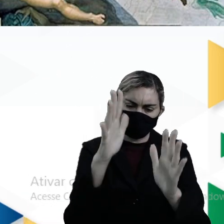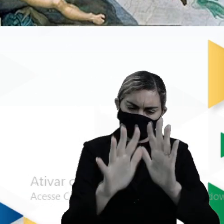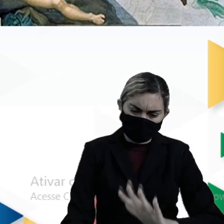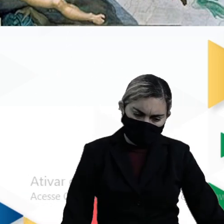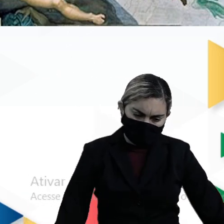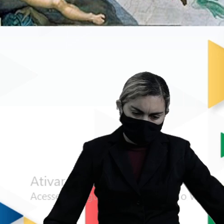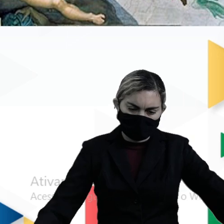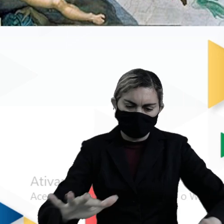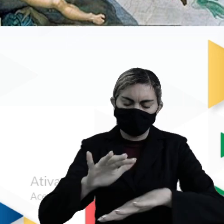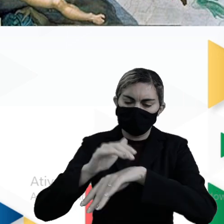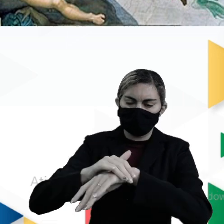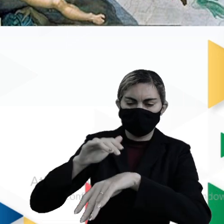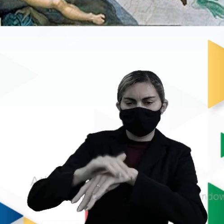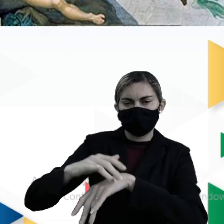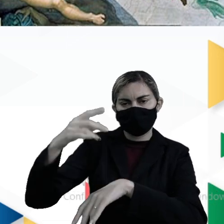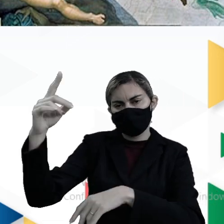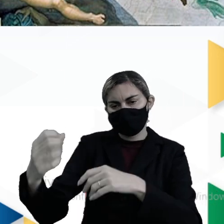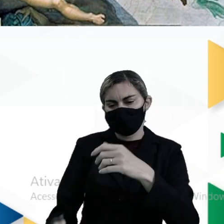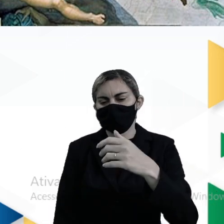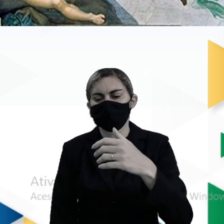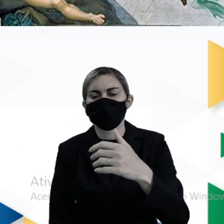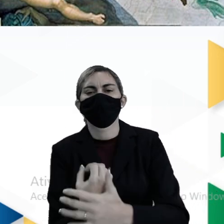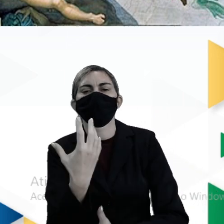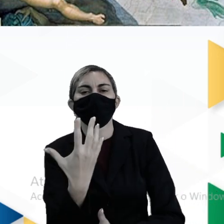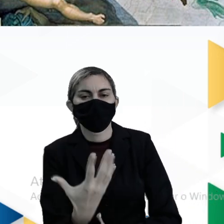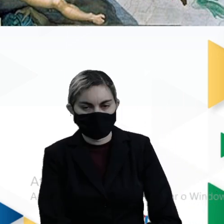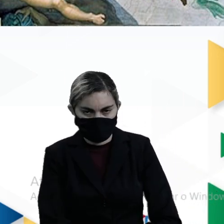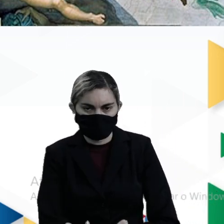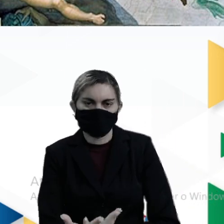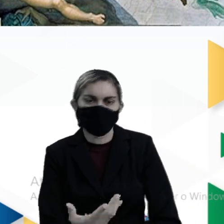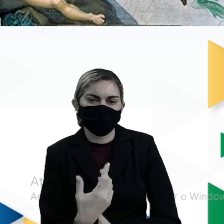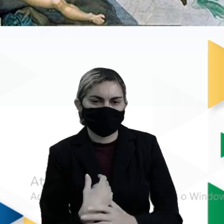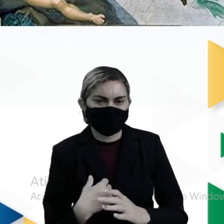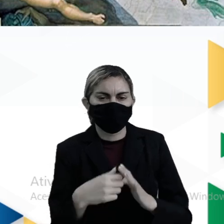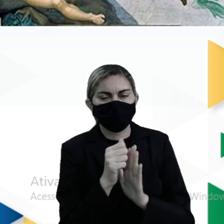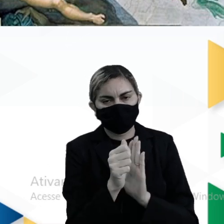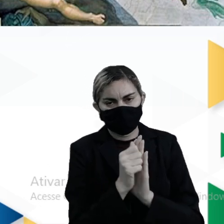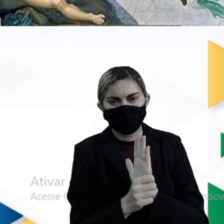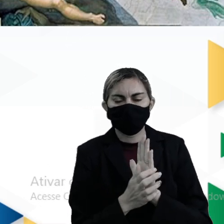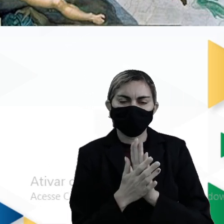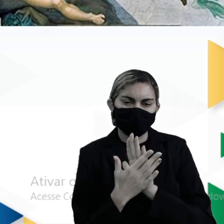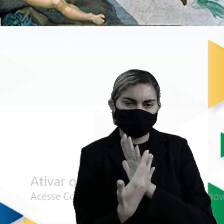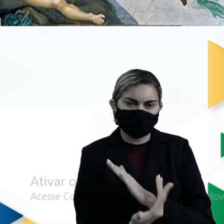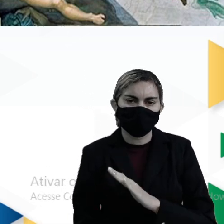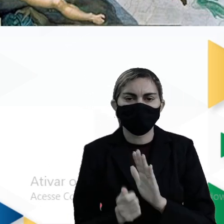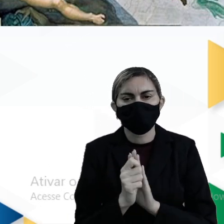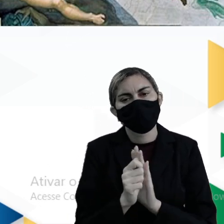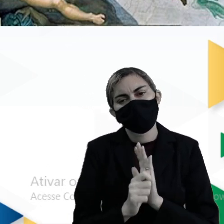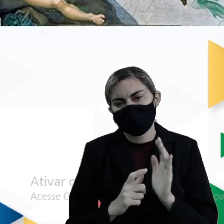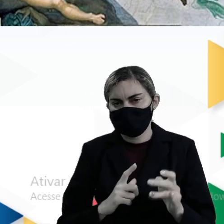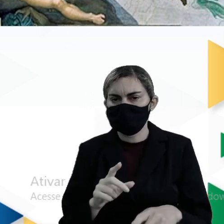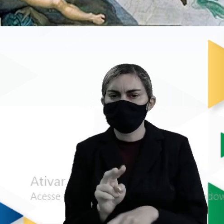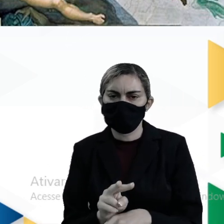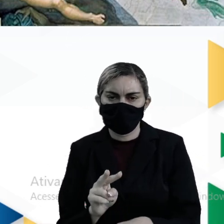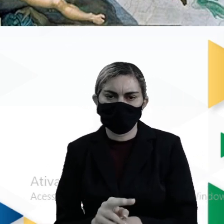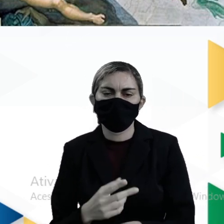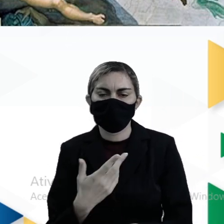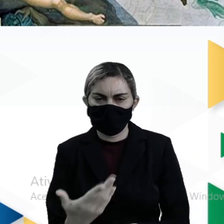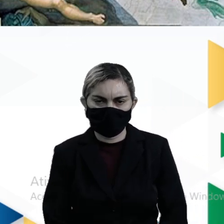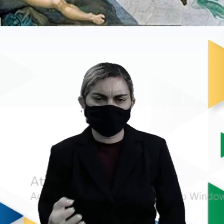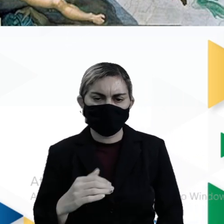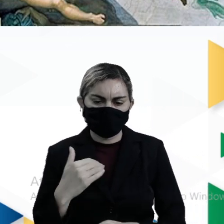todas as coisas, encontra ali um embasamento nas escrituras sagradas. E conforme pressupõe